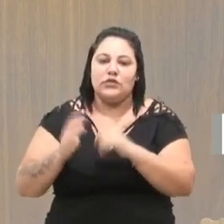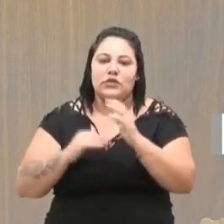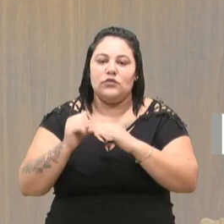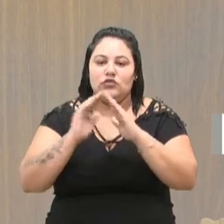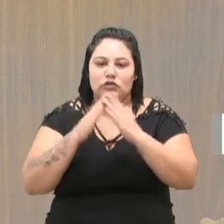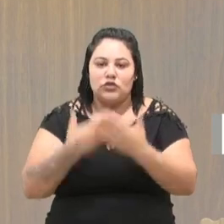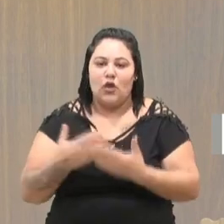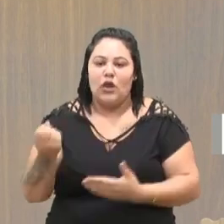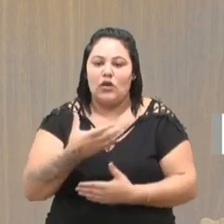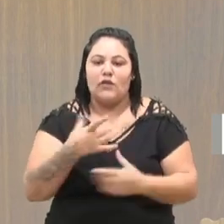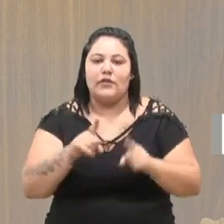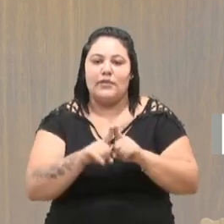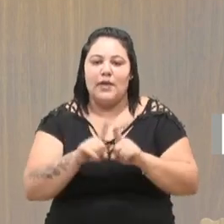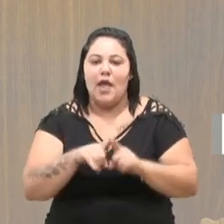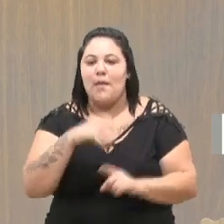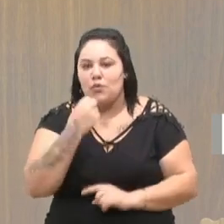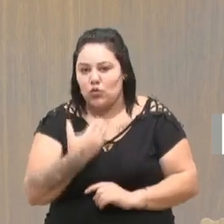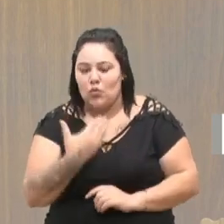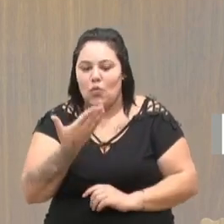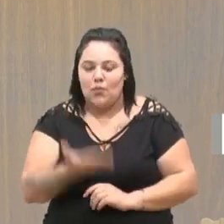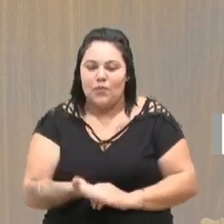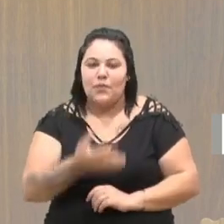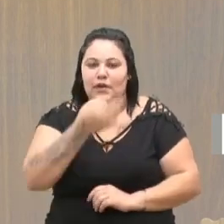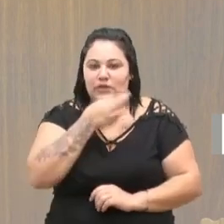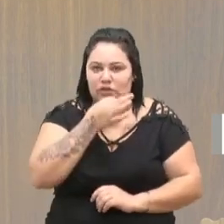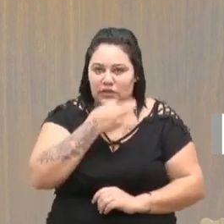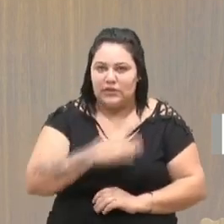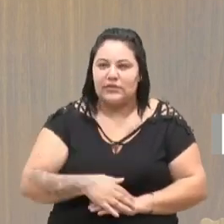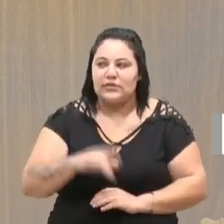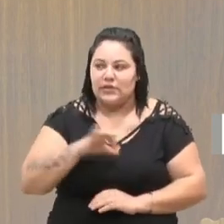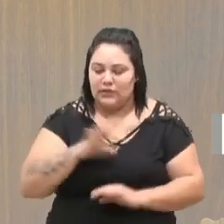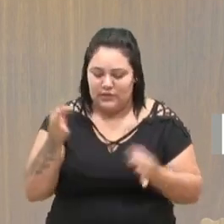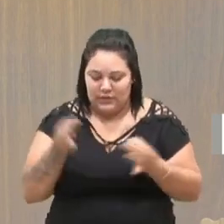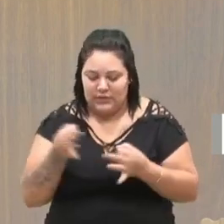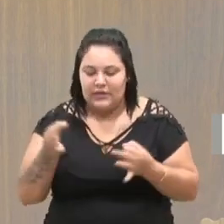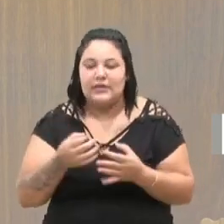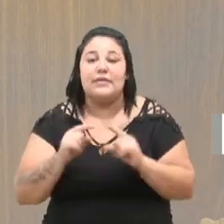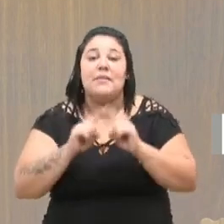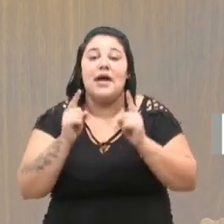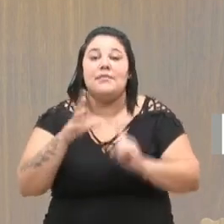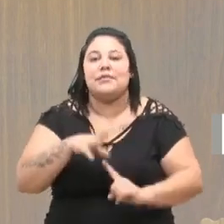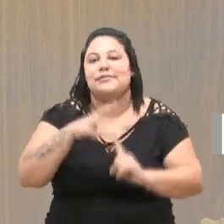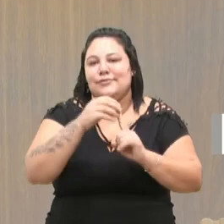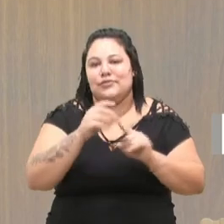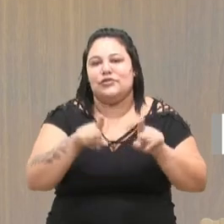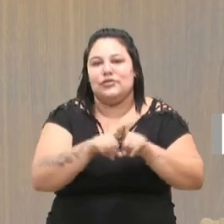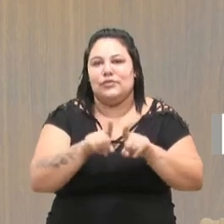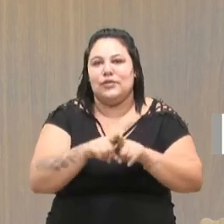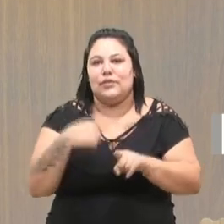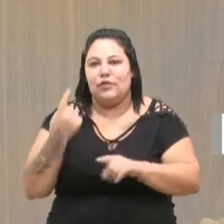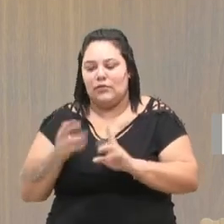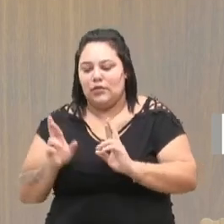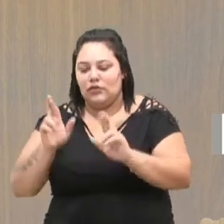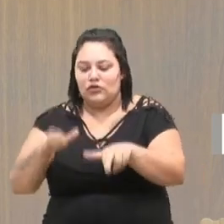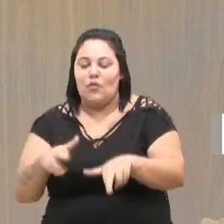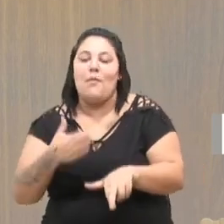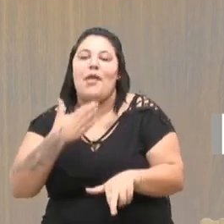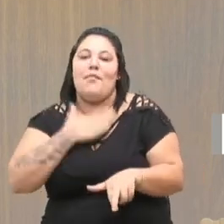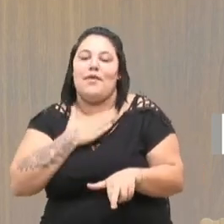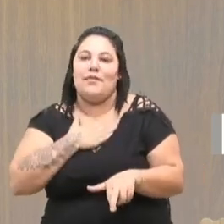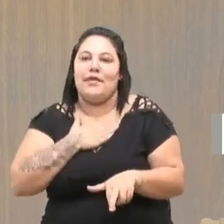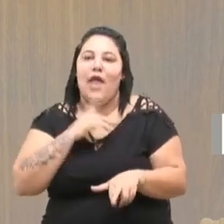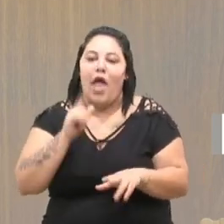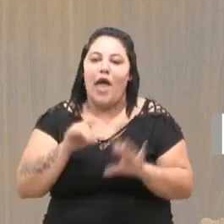muito positivo para o nosso município, com toda certeza, principalmente para uma região que, para mim, é